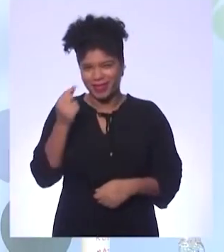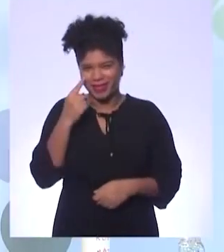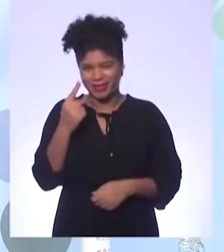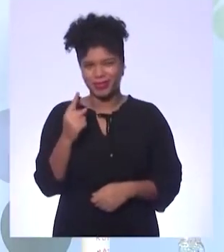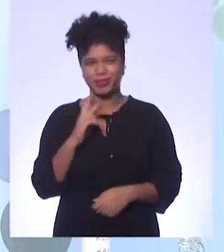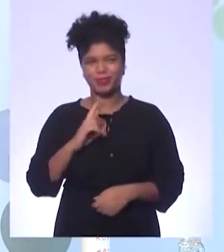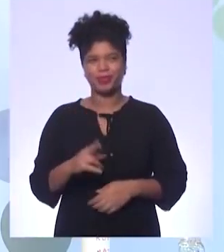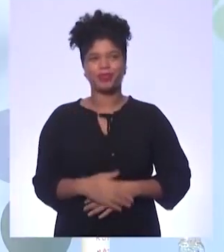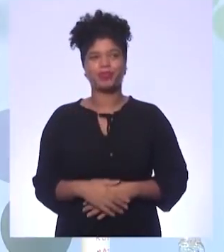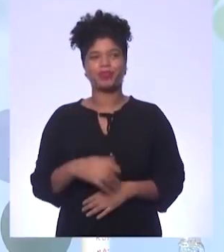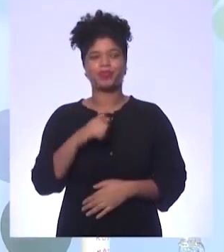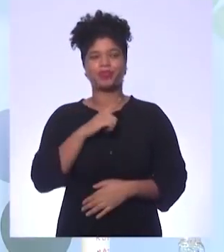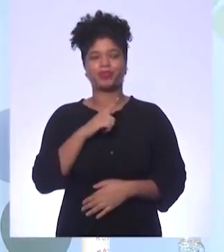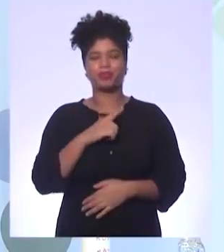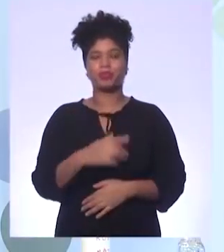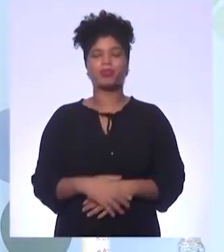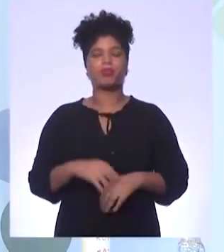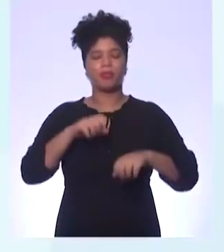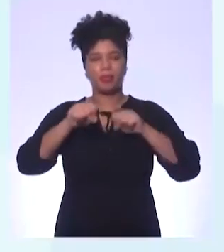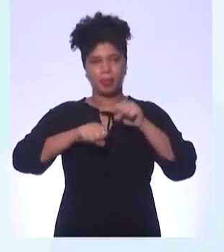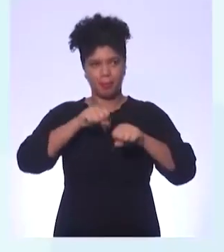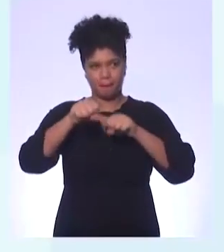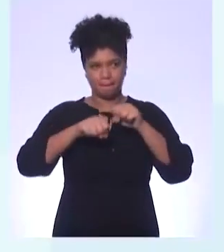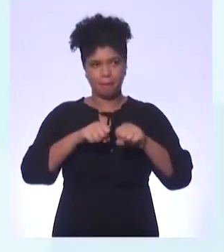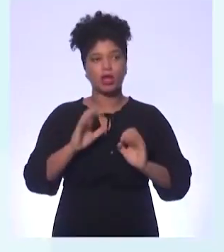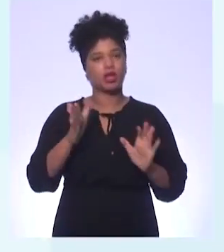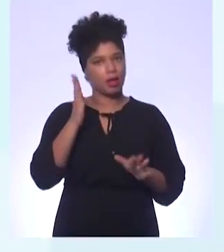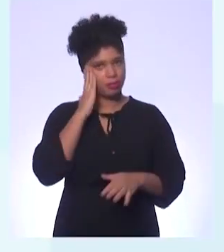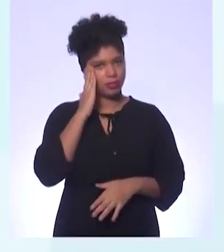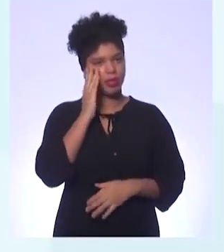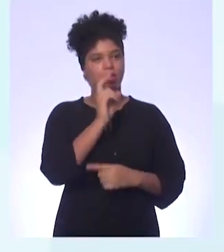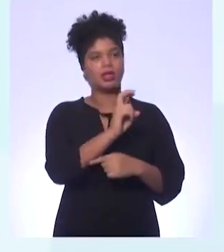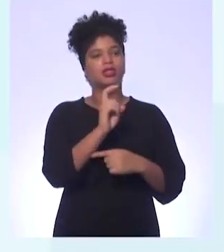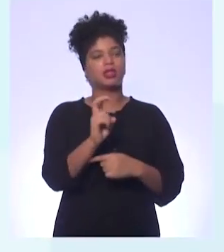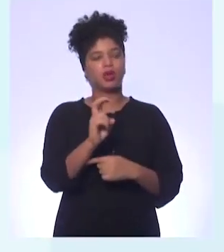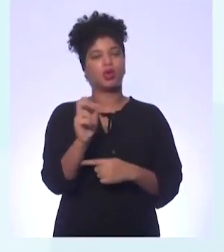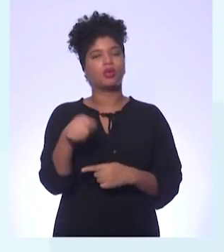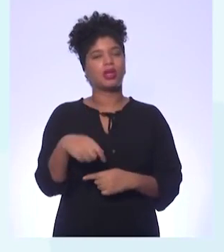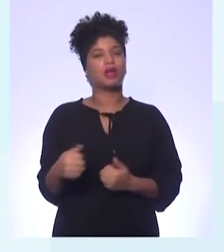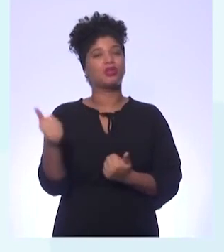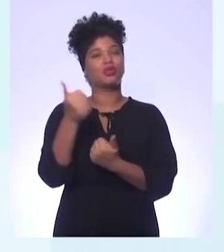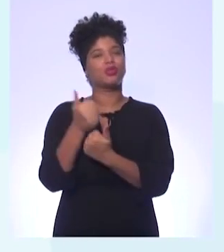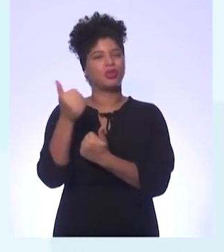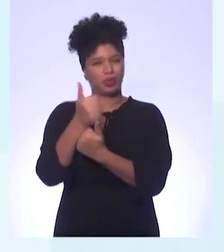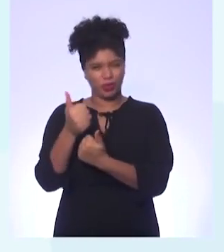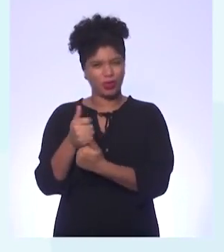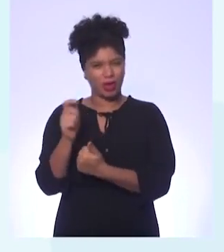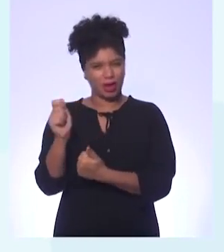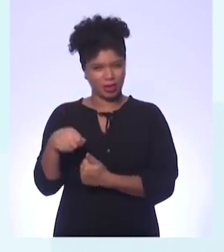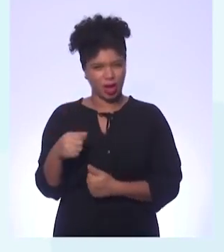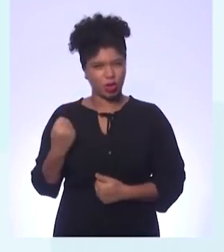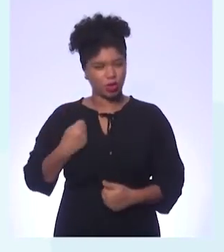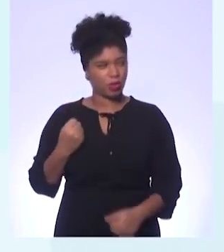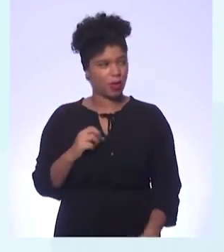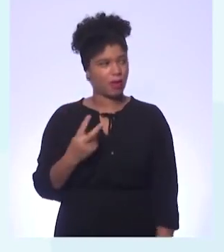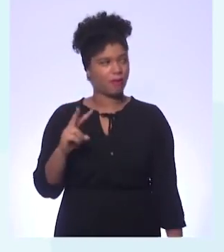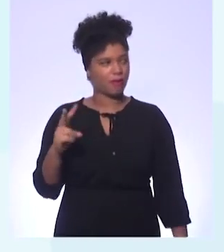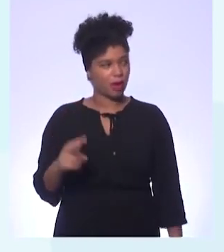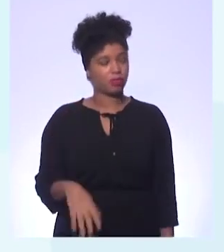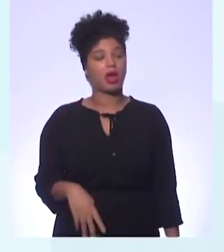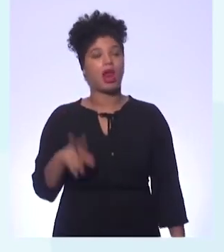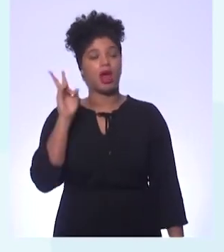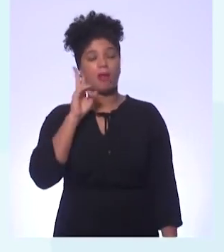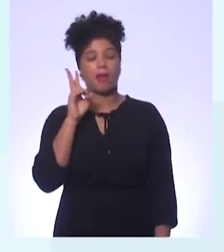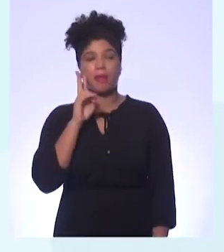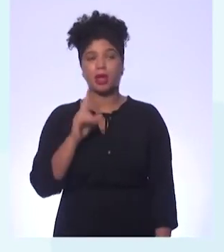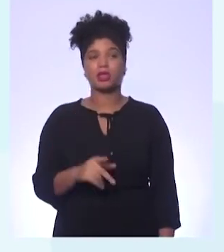resolução. Então, tenho a bicicleta, tenho o raio que vale 55 e vou substituir os valores. Lembrando que aqui eu vou considerar que o meu